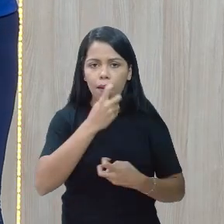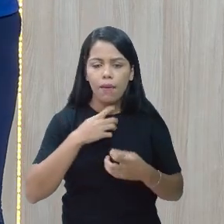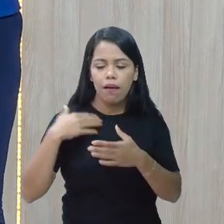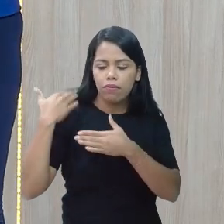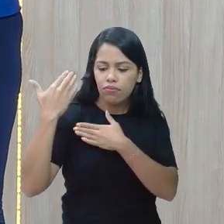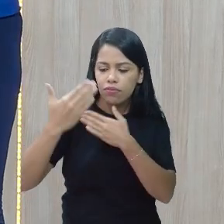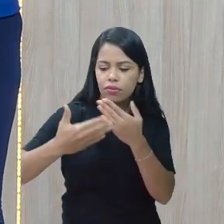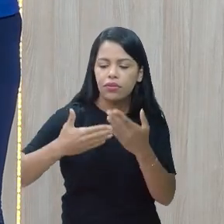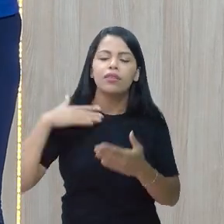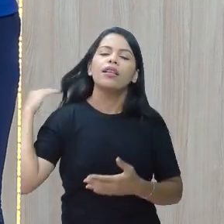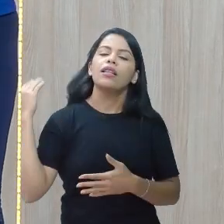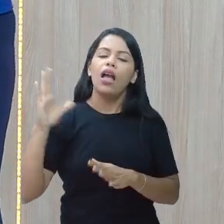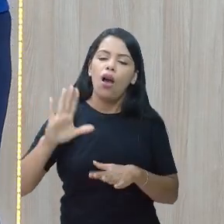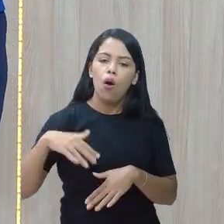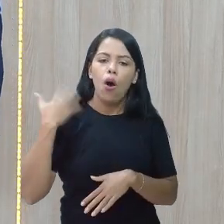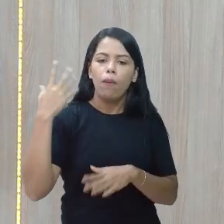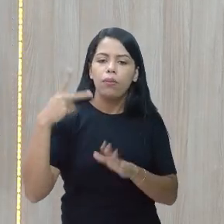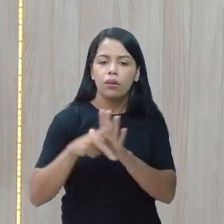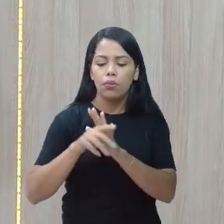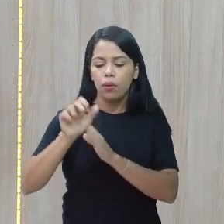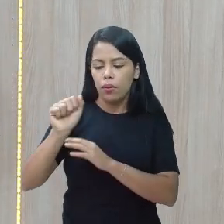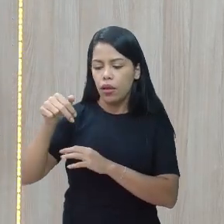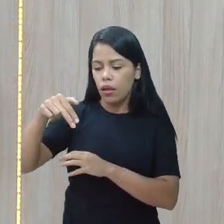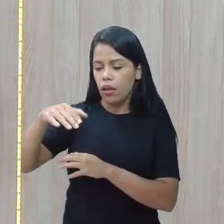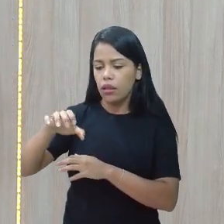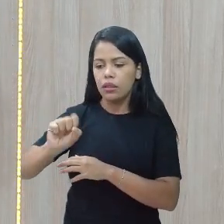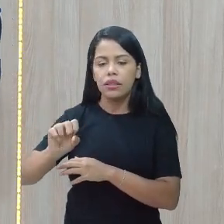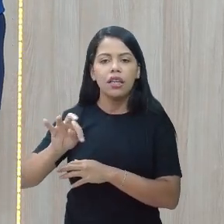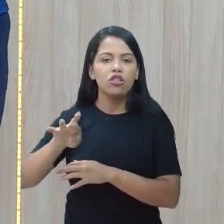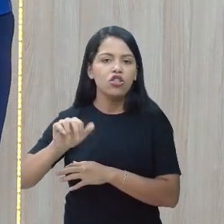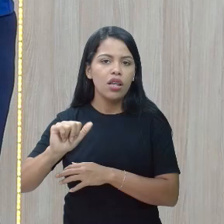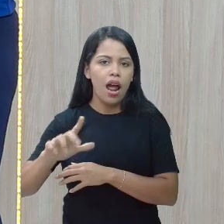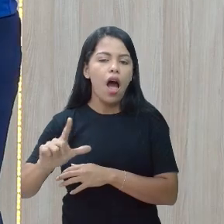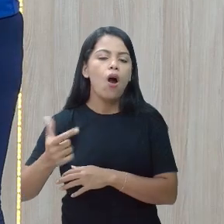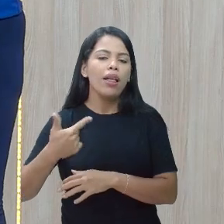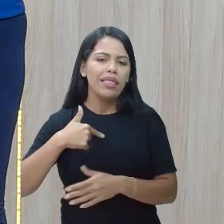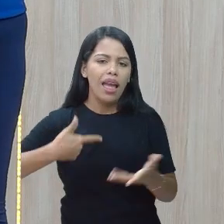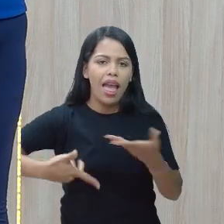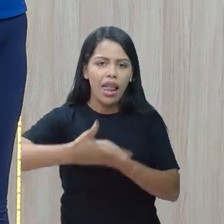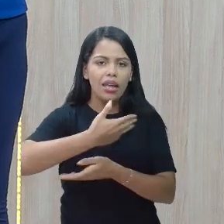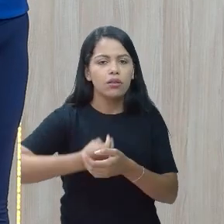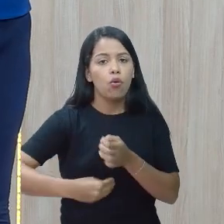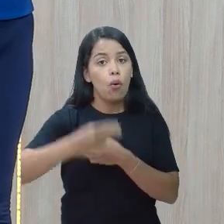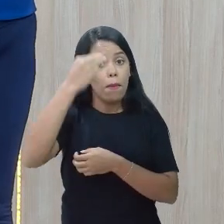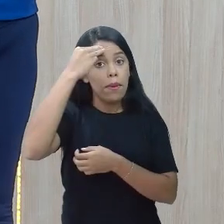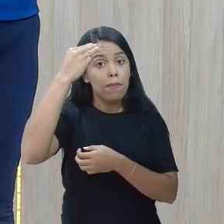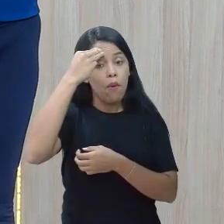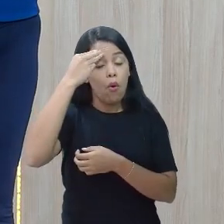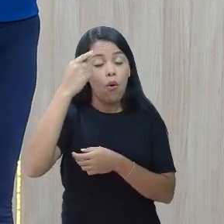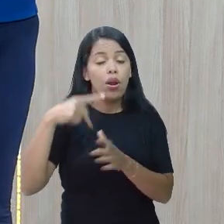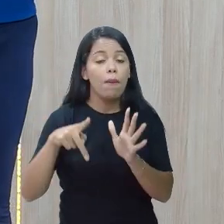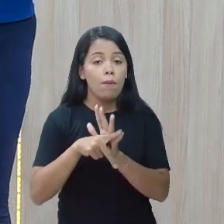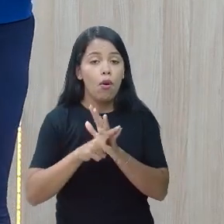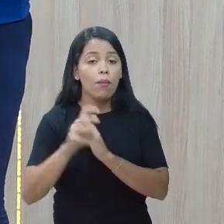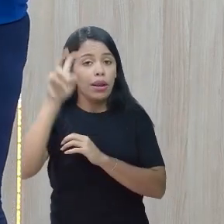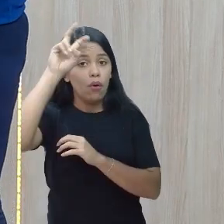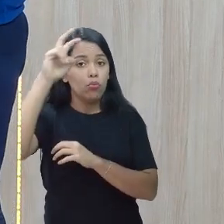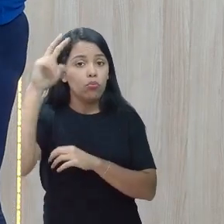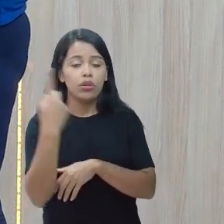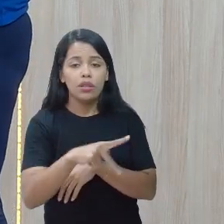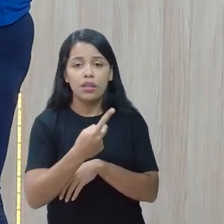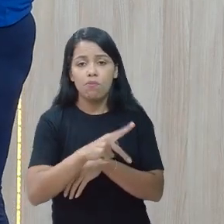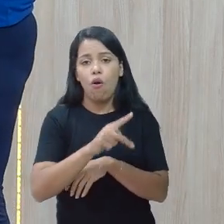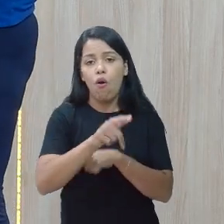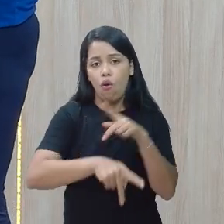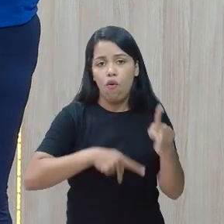música ancestral, né? Ela está relacionada à memória, né? À construção mesmo da memória e da cultura desses povos.